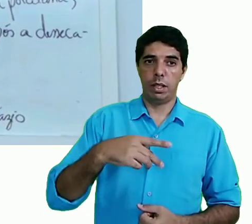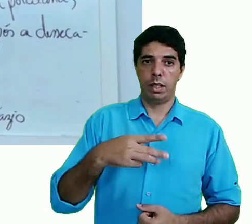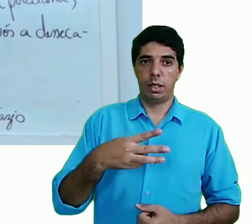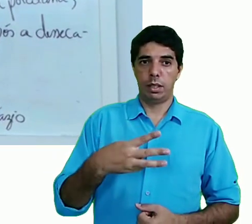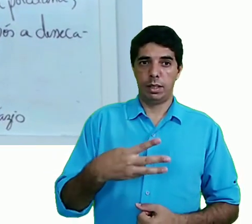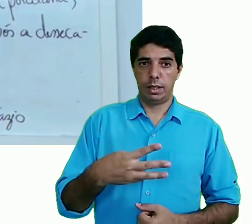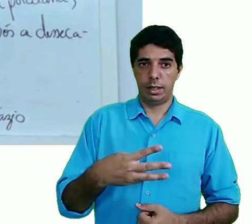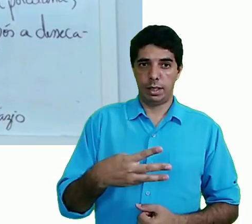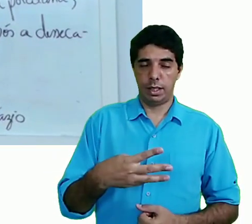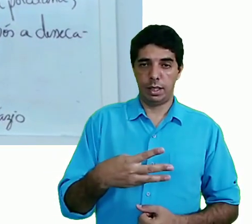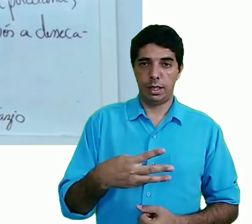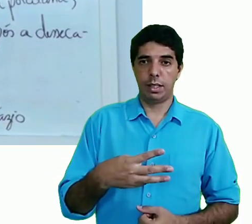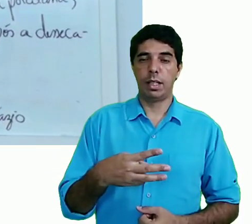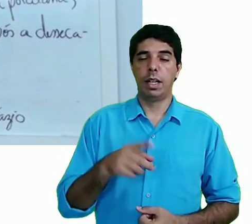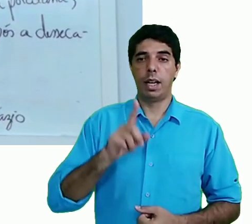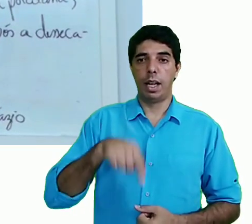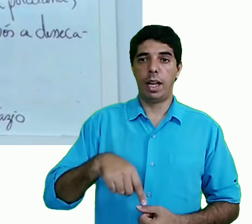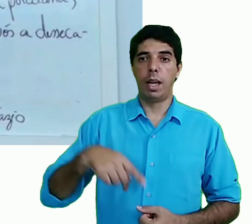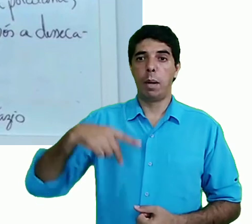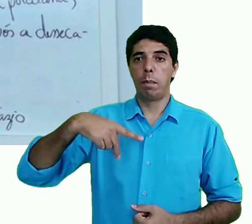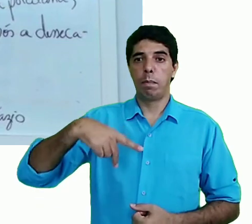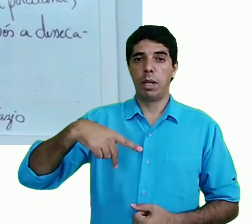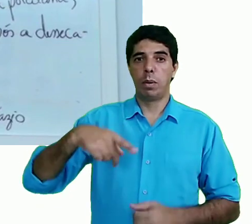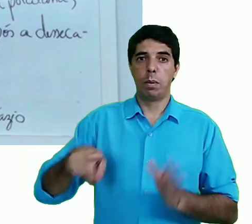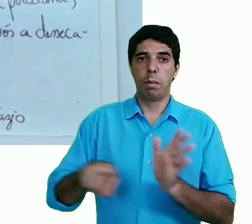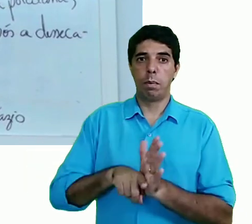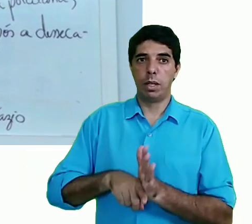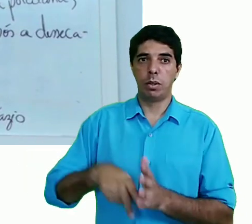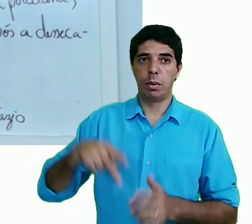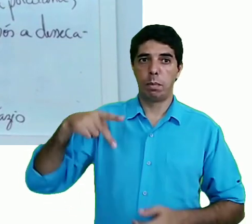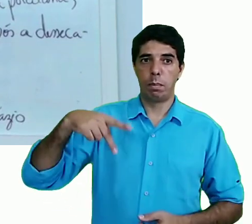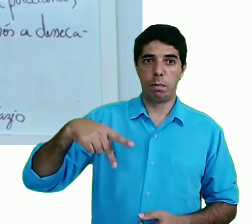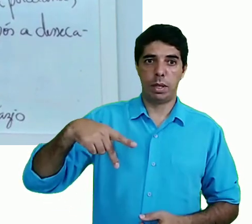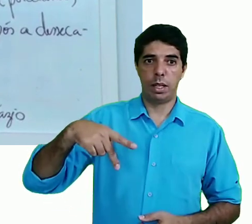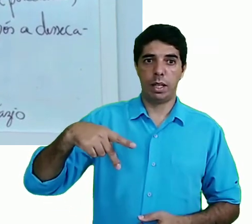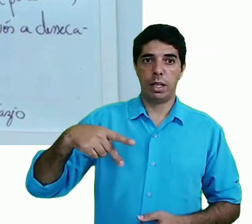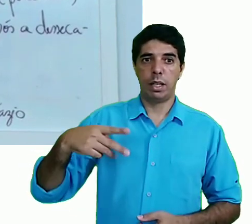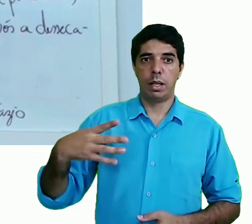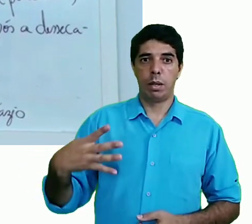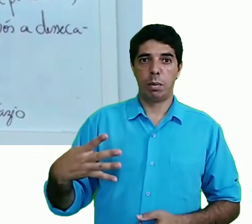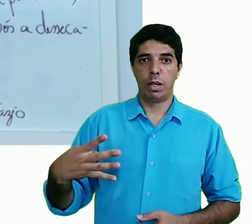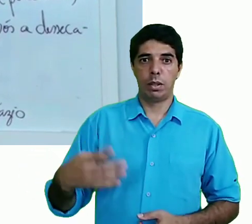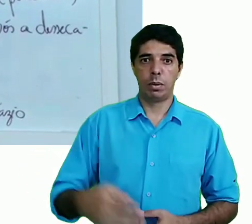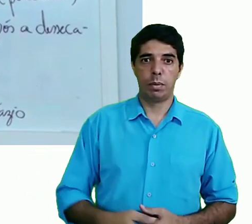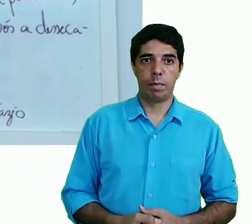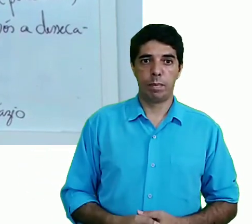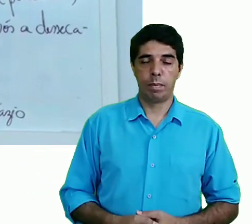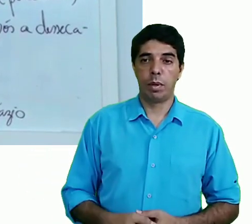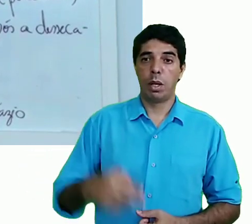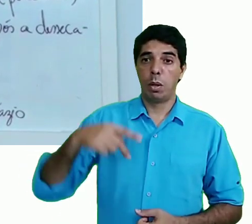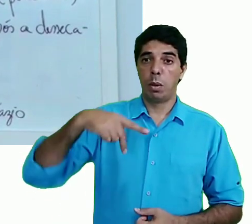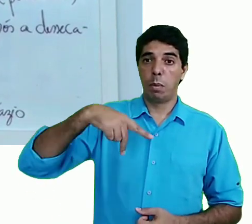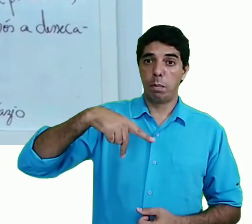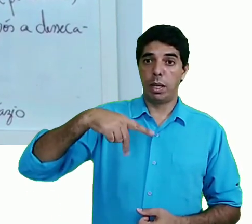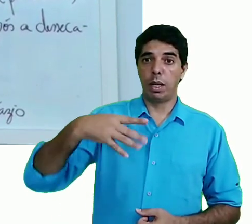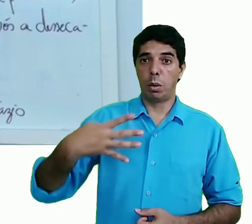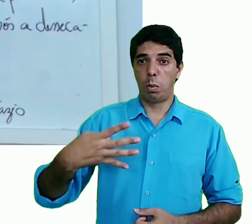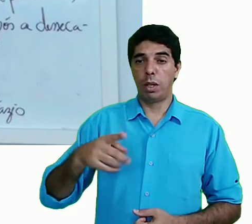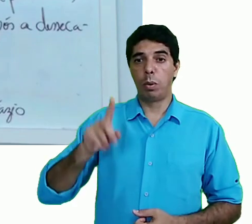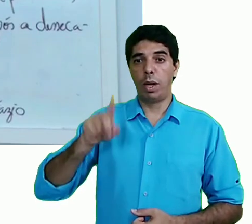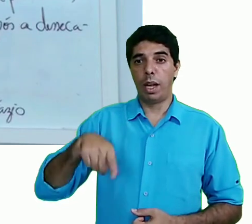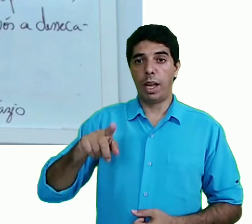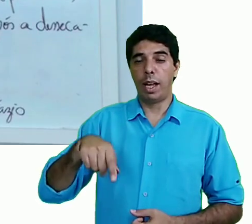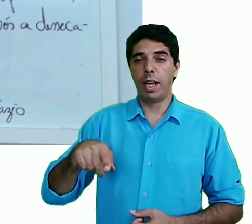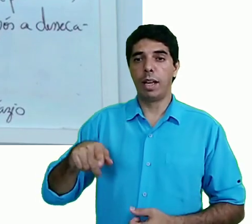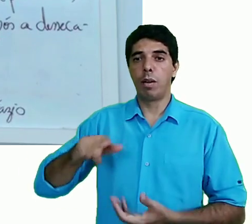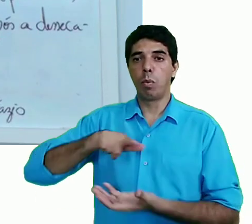subtração de P1, tá? Menos o P4. Então, o P3 vai ser o peso da amostra e o P4 vai ser o peso da